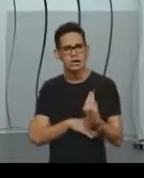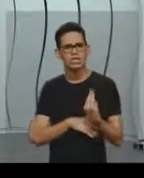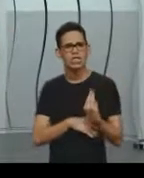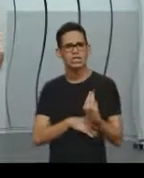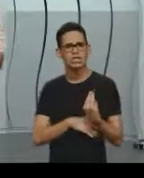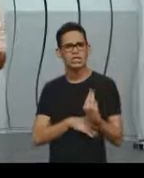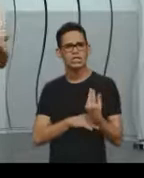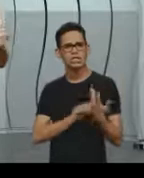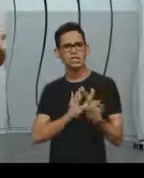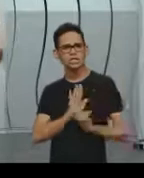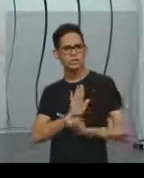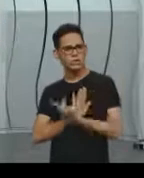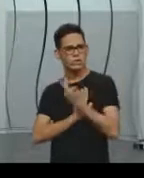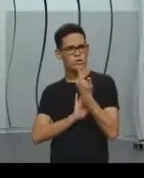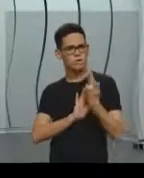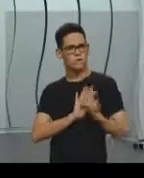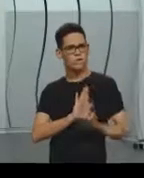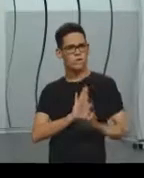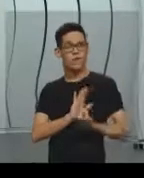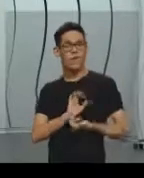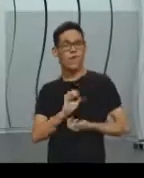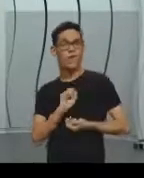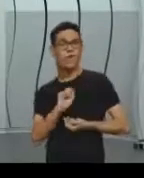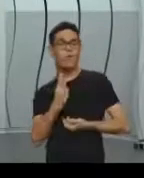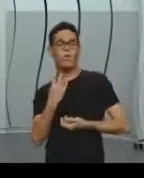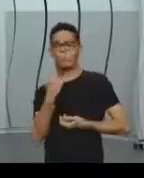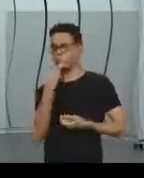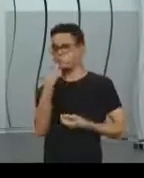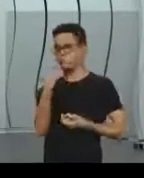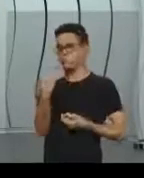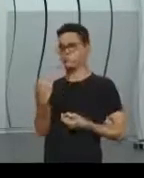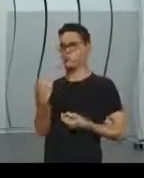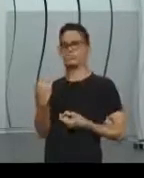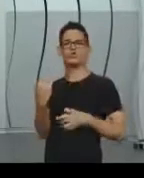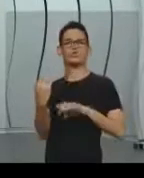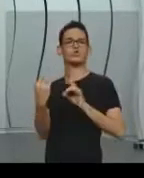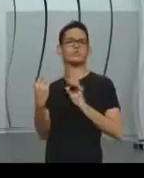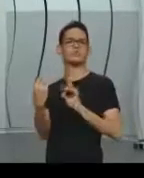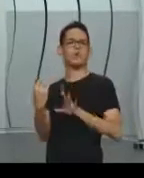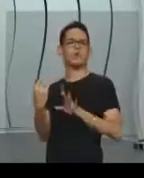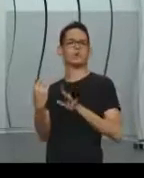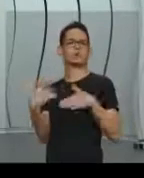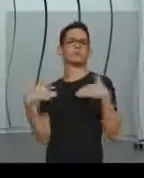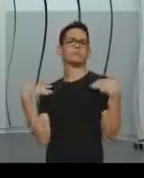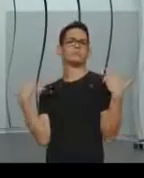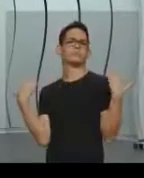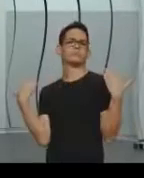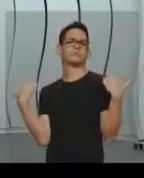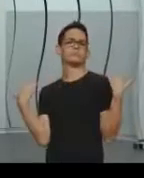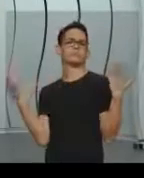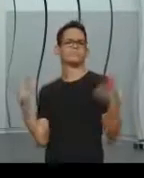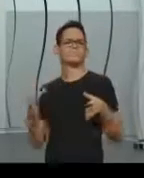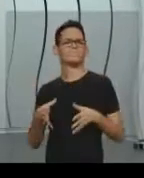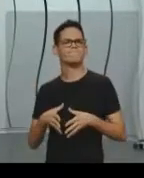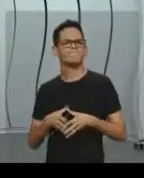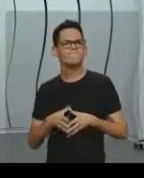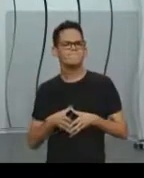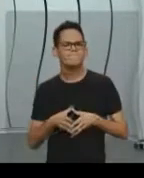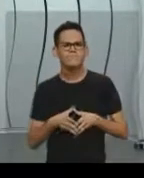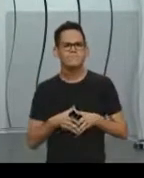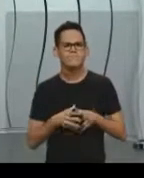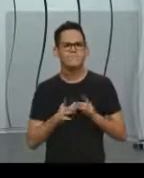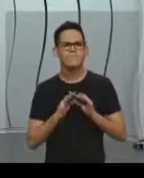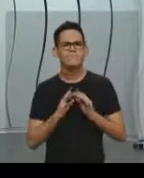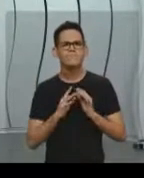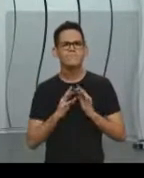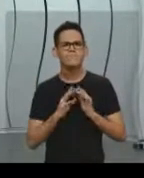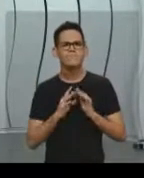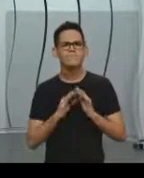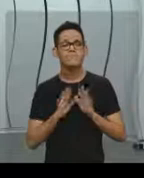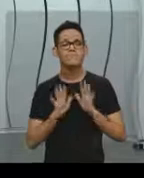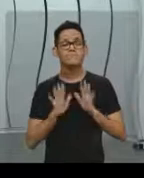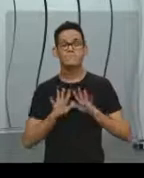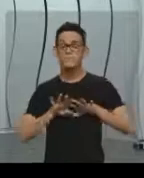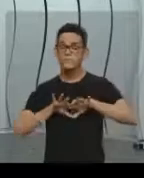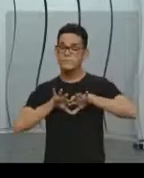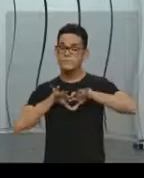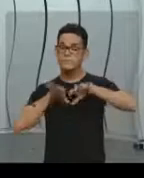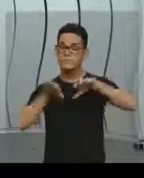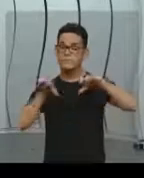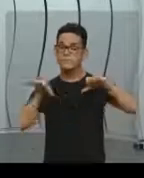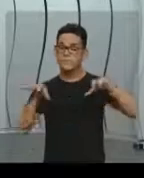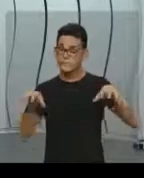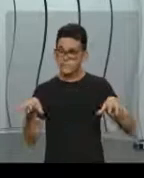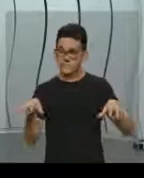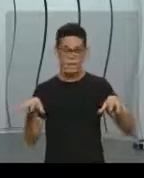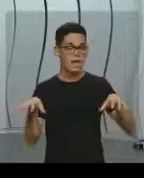ou ele é só entretenimento, né? Há uma distância entre